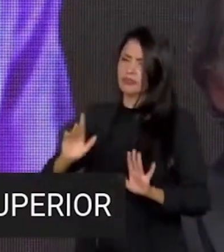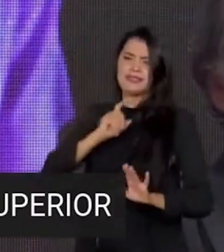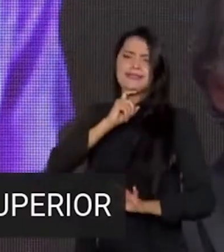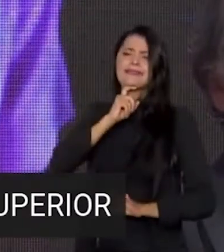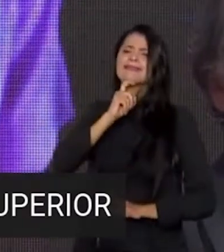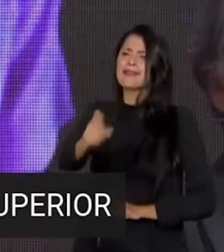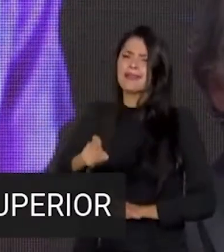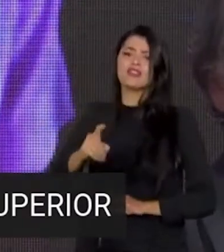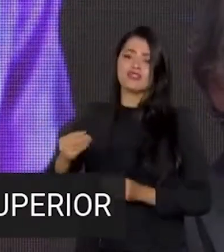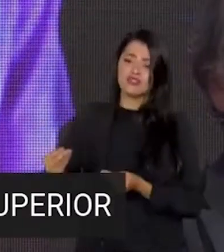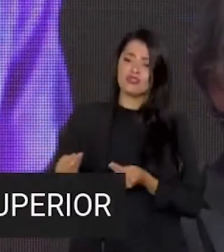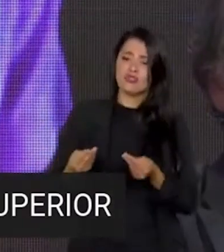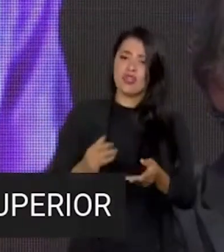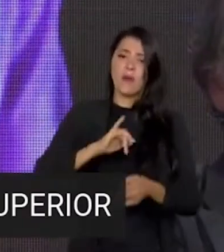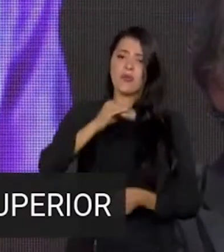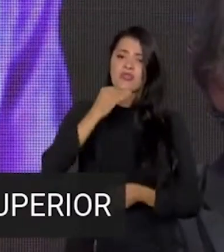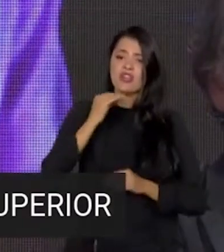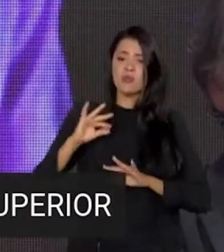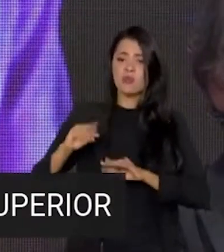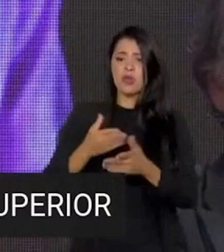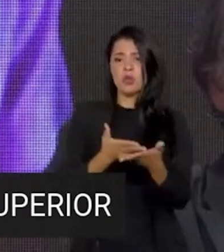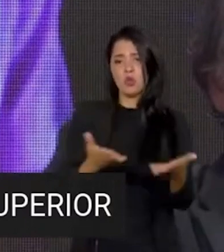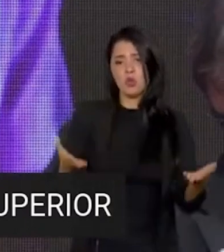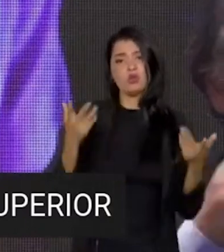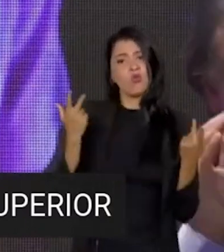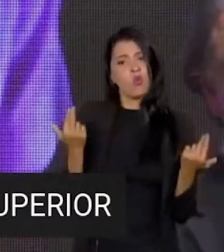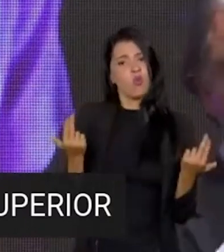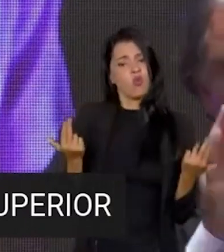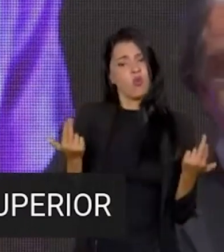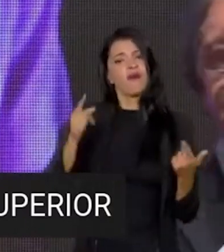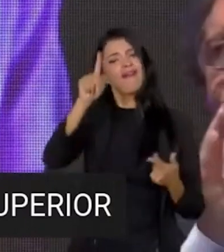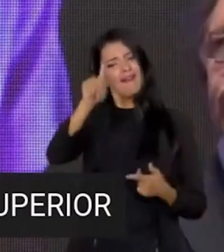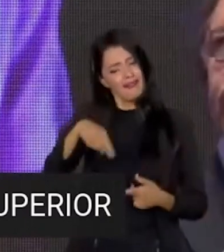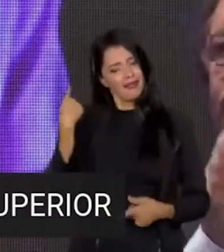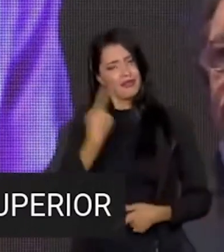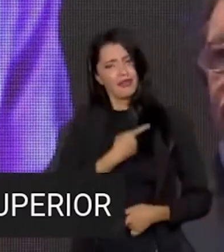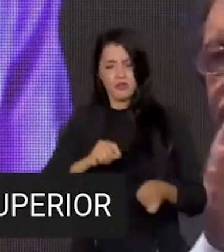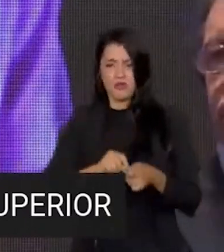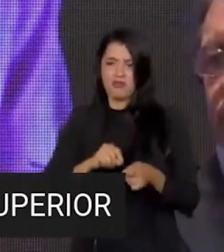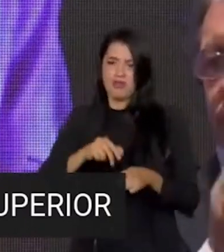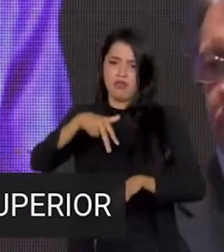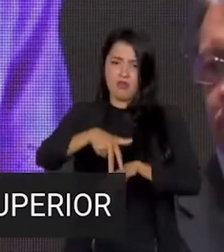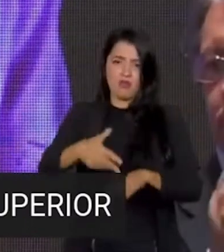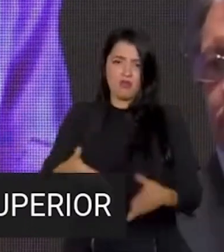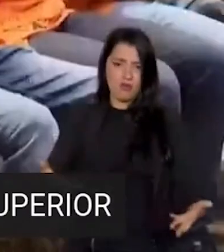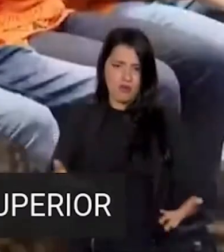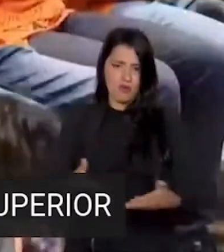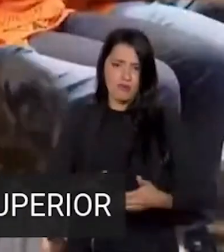oportunidade para todos. E é isso que nós estamos fazendo aqui.